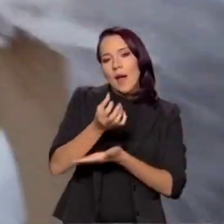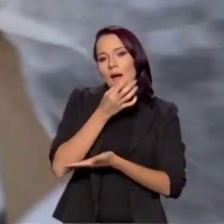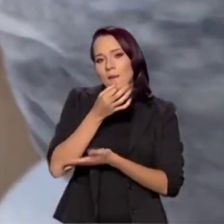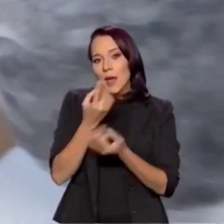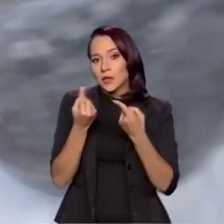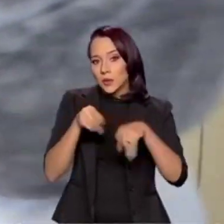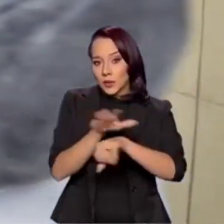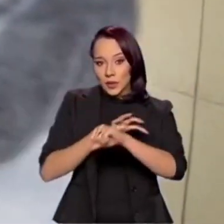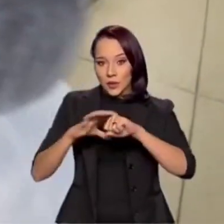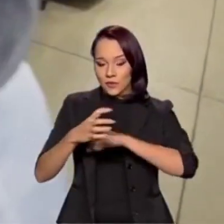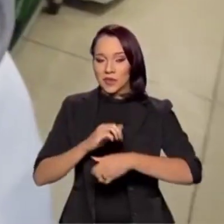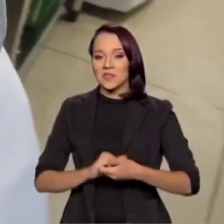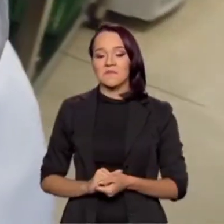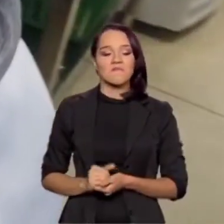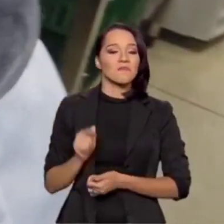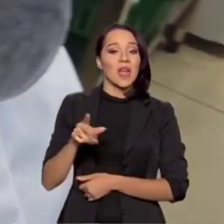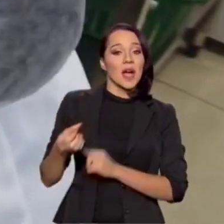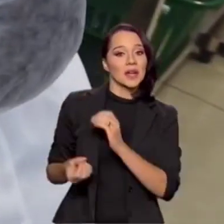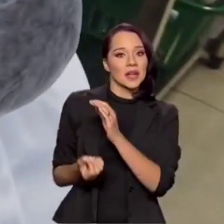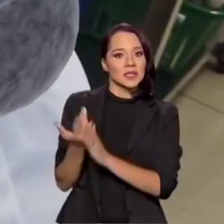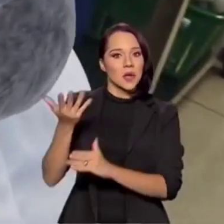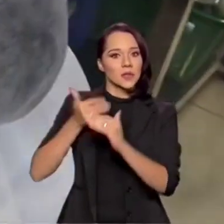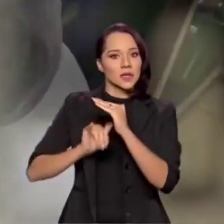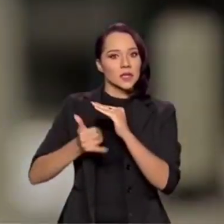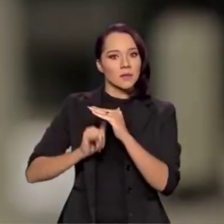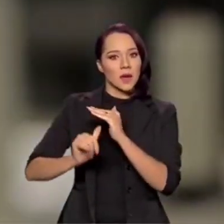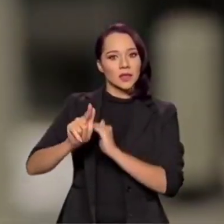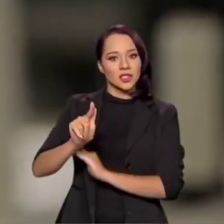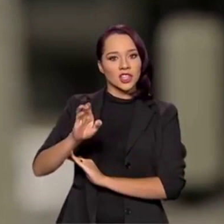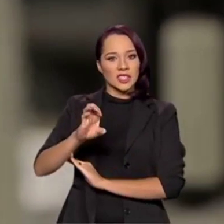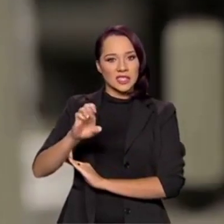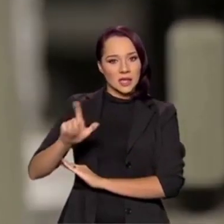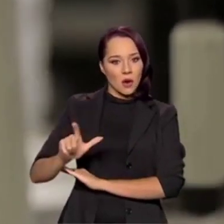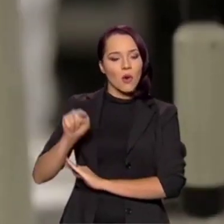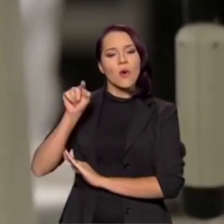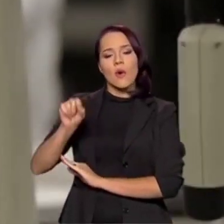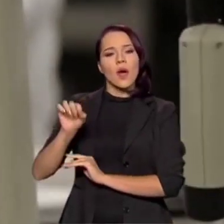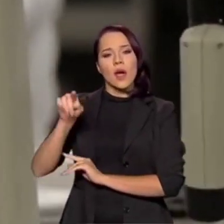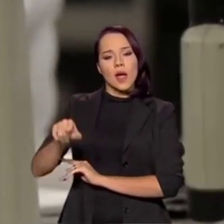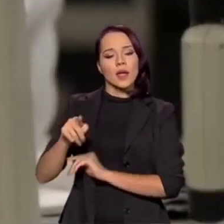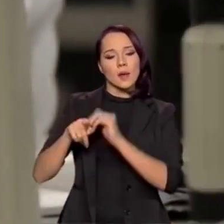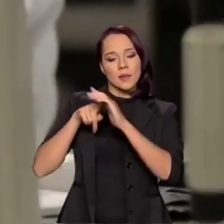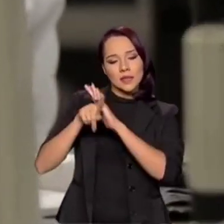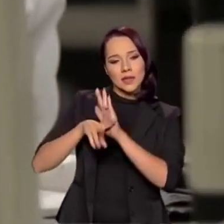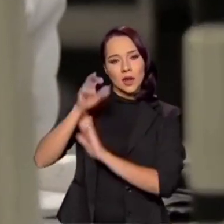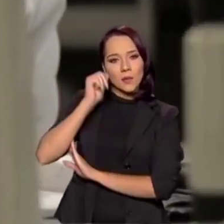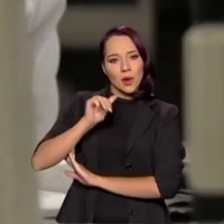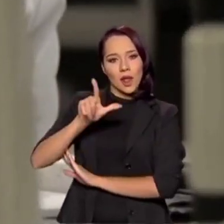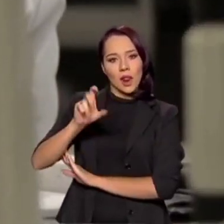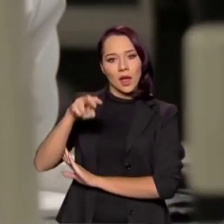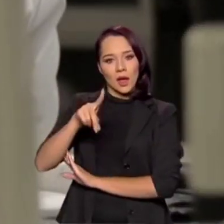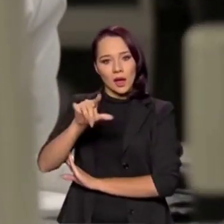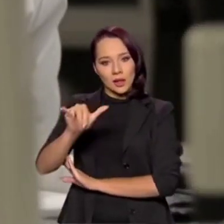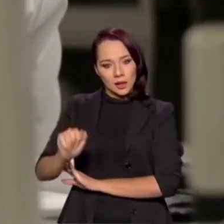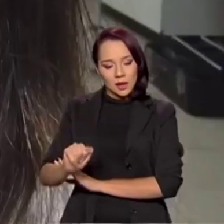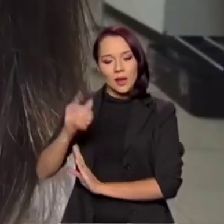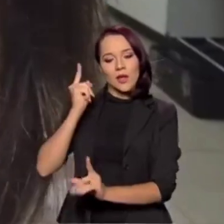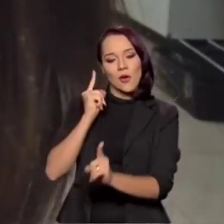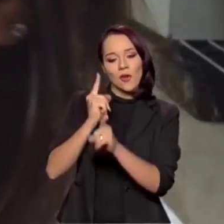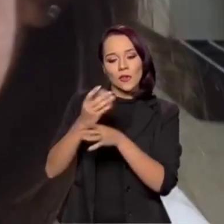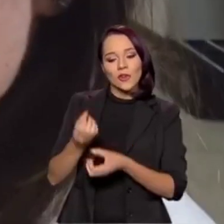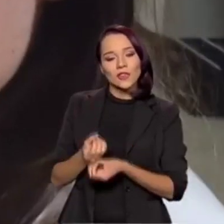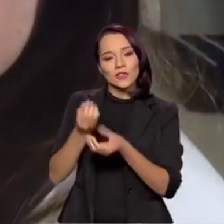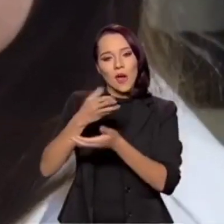novo coronavírus. A criação da startup GCell foi a forma que a pesquisadora Leandra Batista encontrou de levar